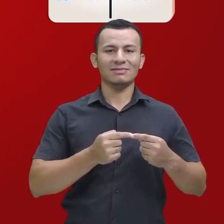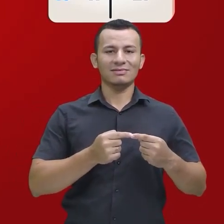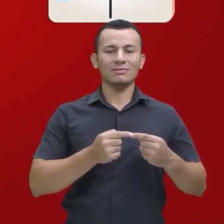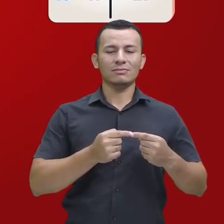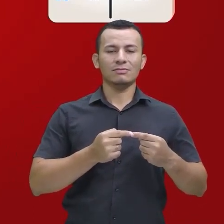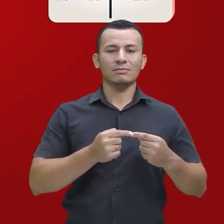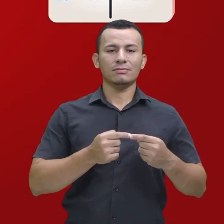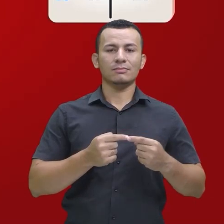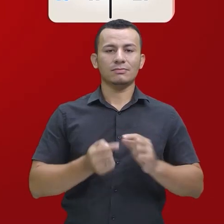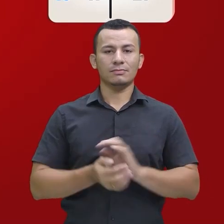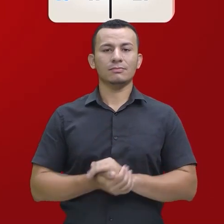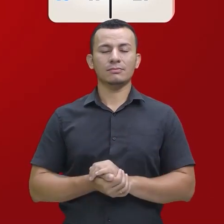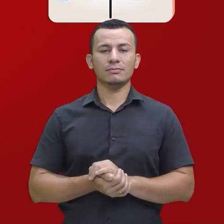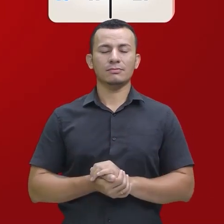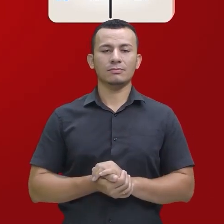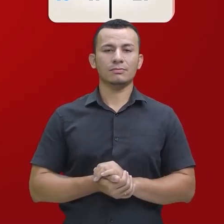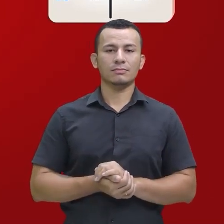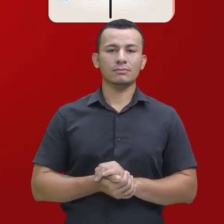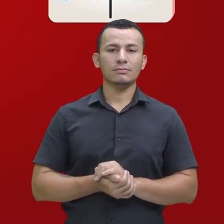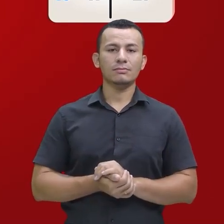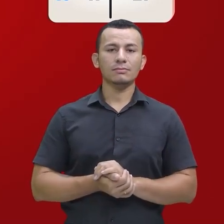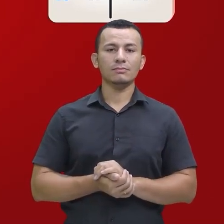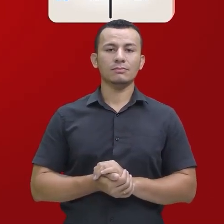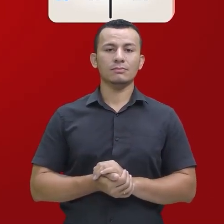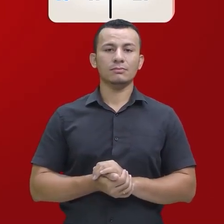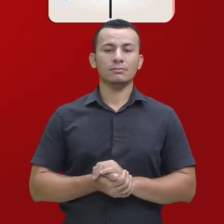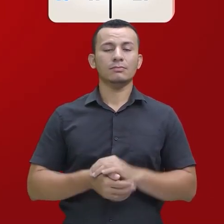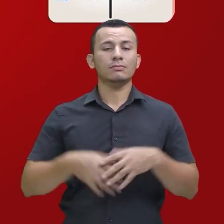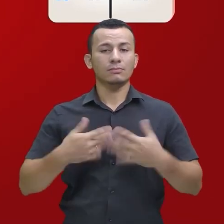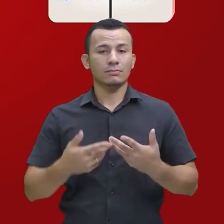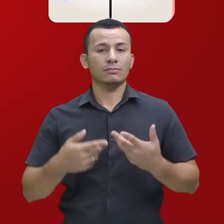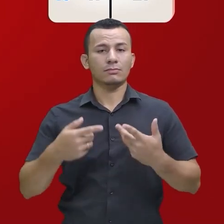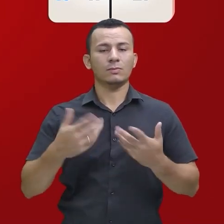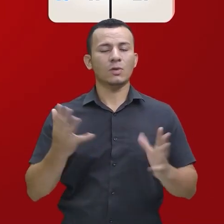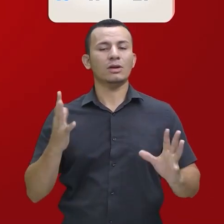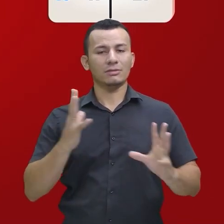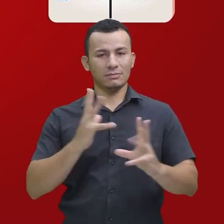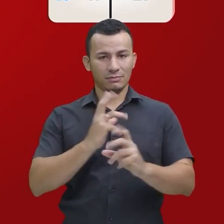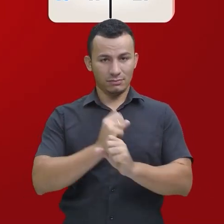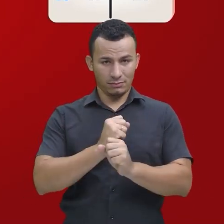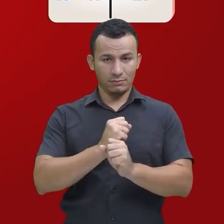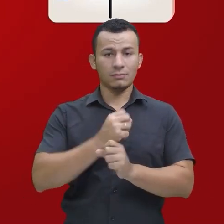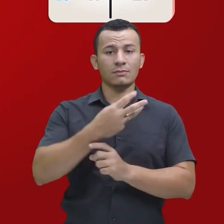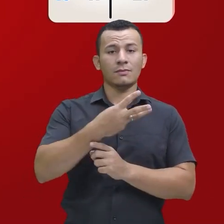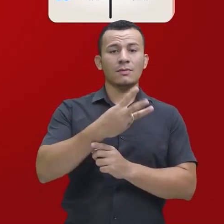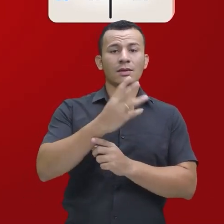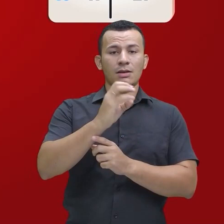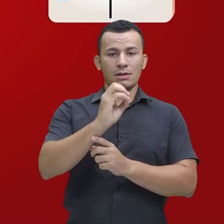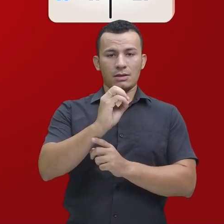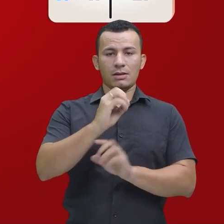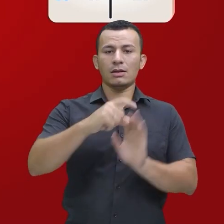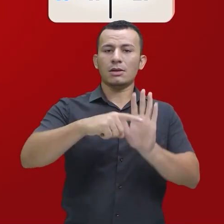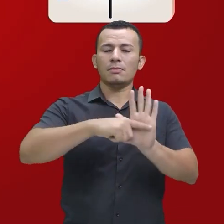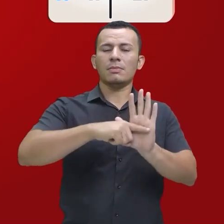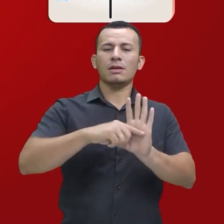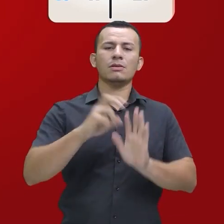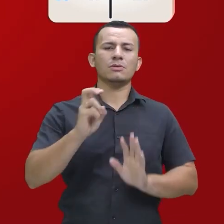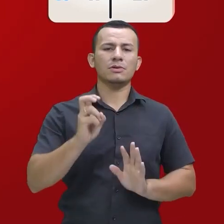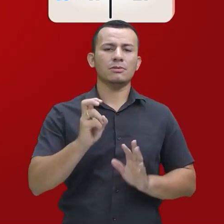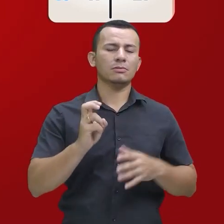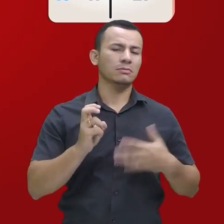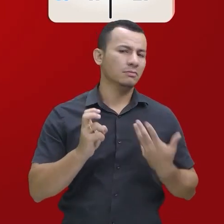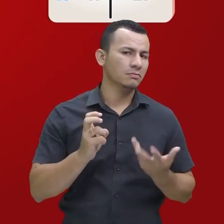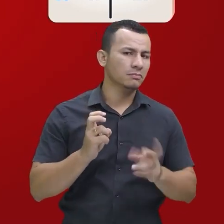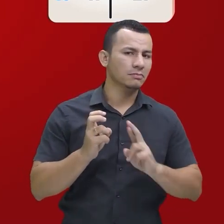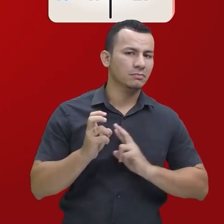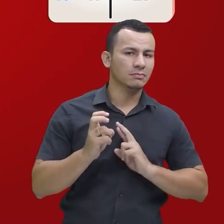ele, e vou fazer a minha operação. 30 menos 5. Quanto é 30 menos